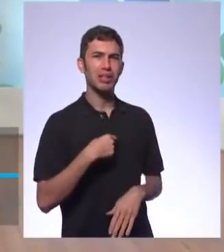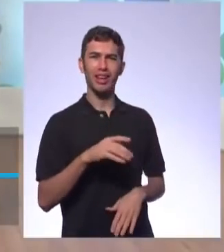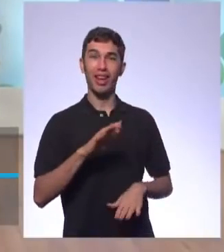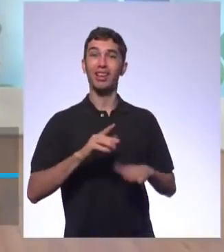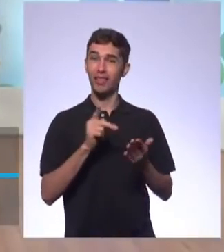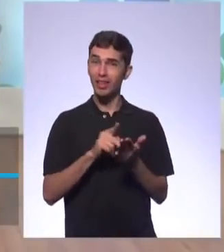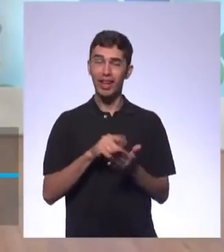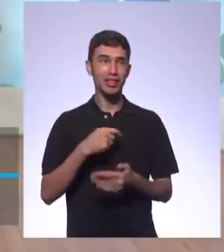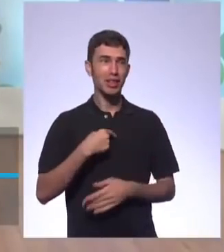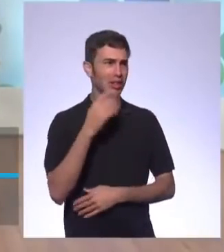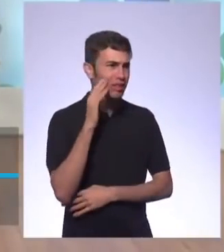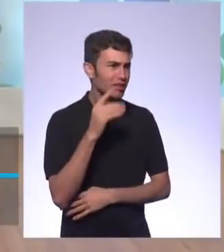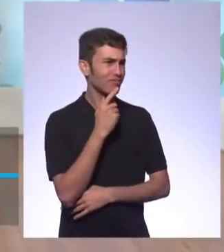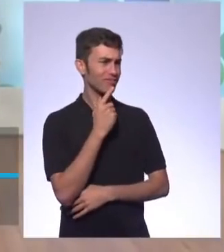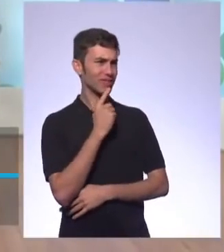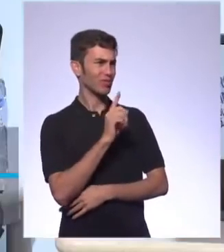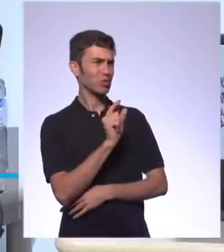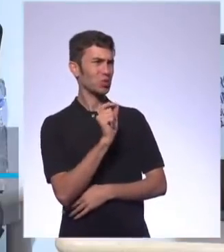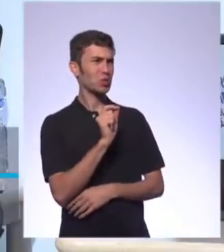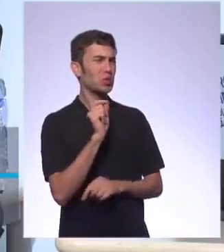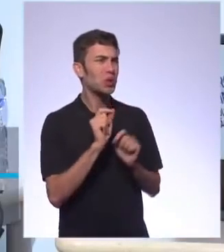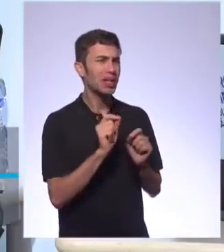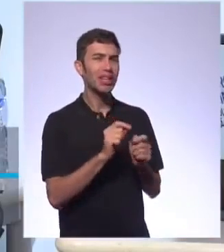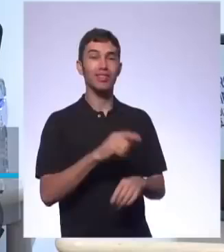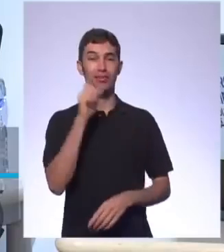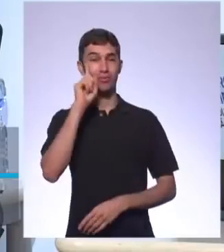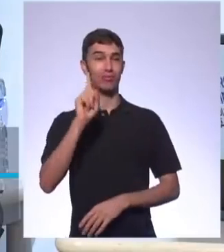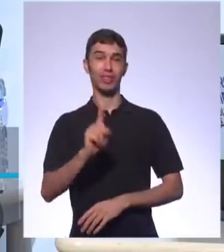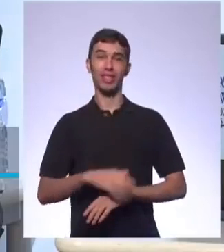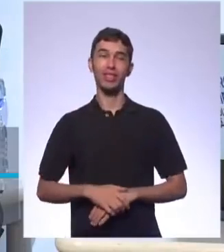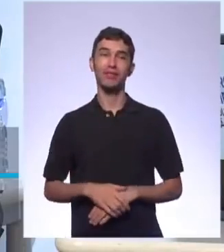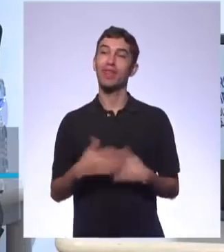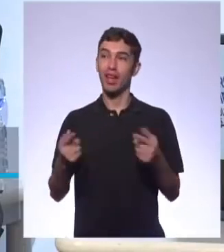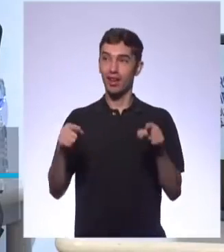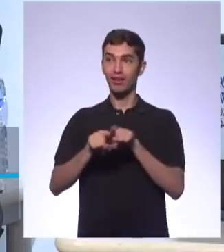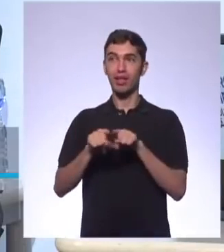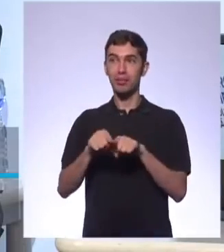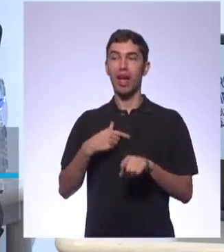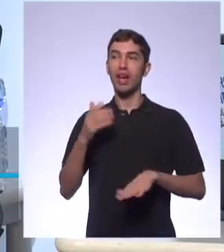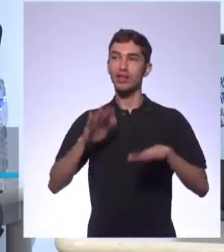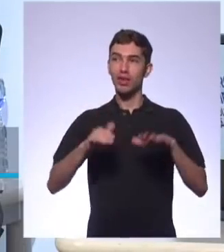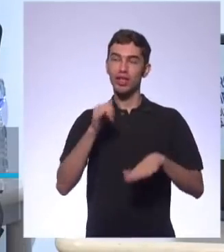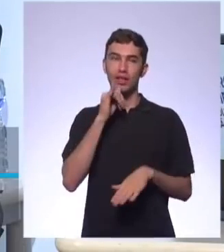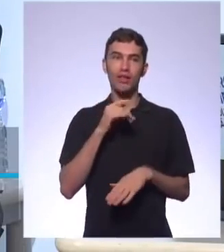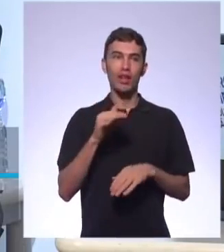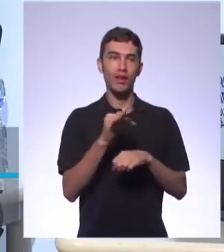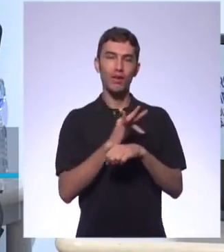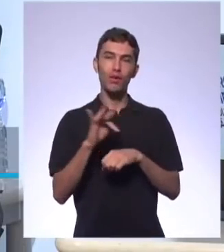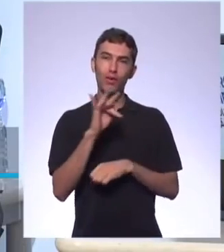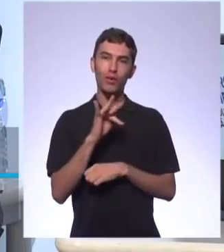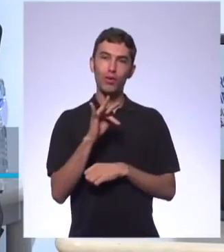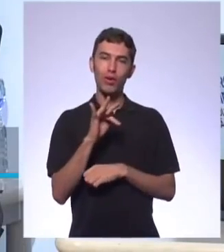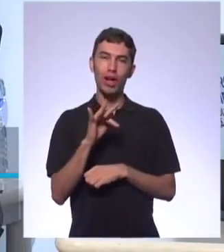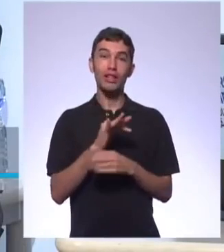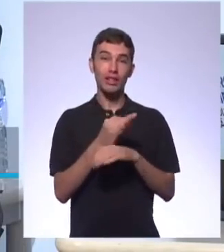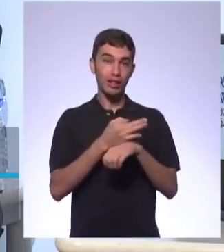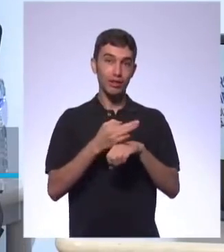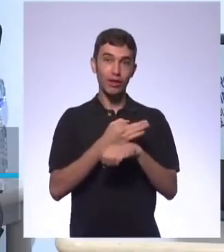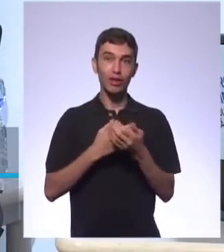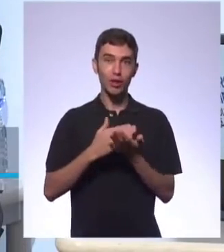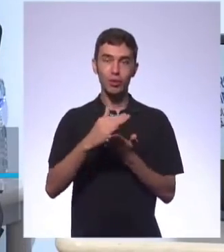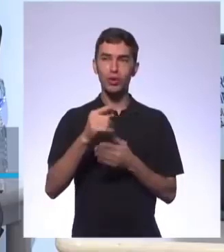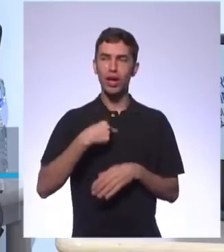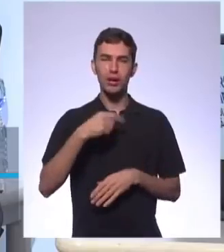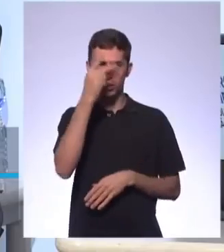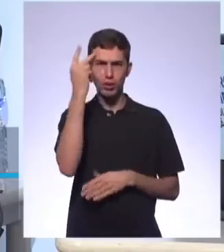às vezes não sei. Eu também, gente, já aconteceu. Eu lembro que entrou umas férias aí, os alunos vieram com um tal de fluxo. Para não sei o que é fluxo.